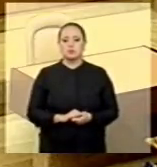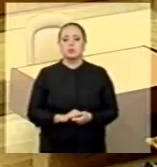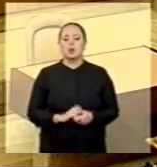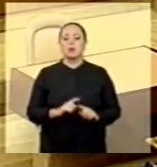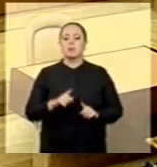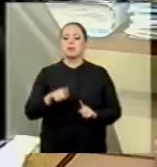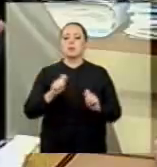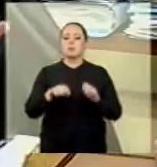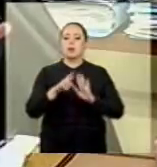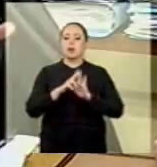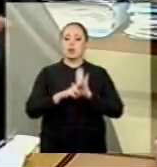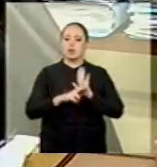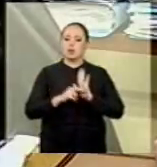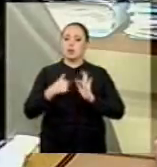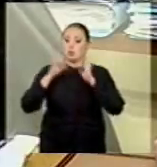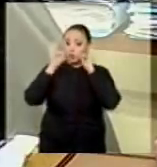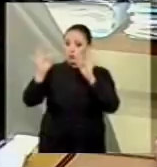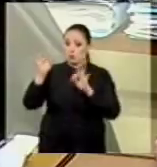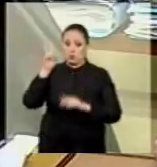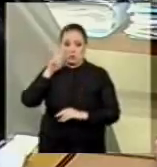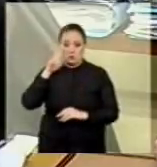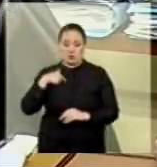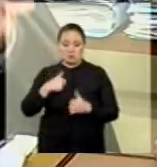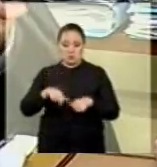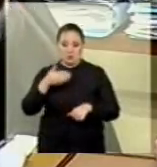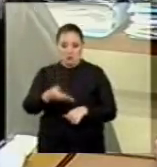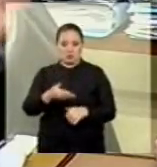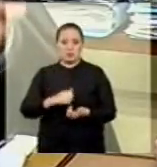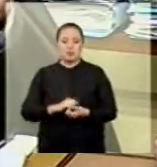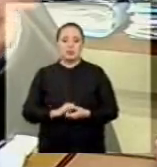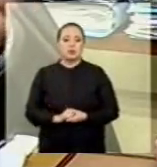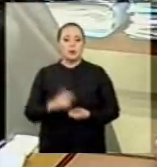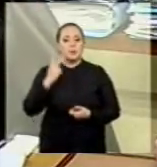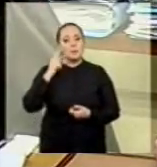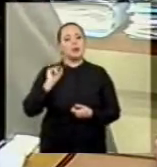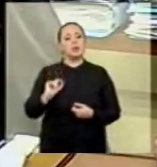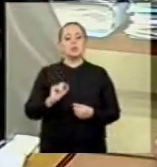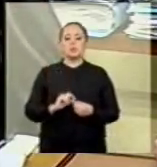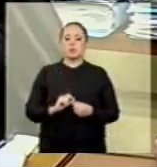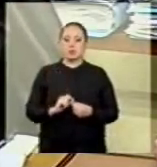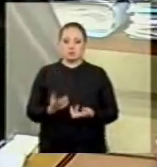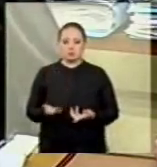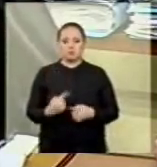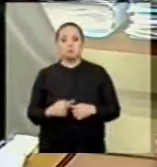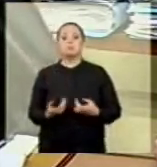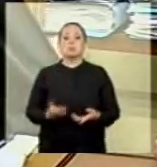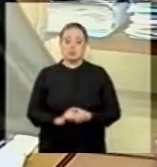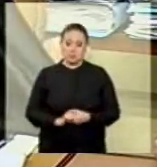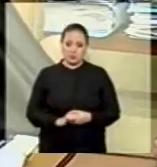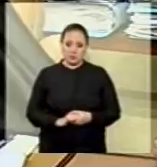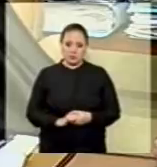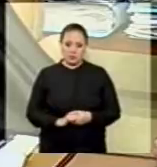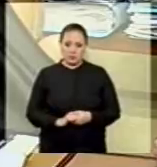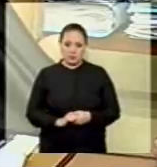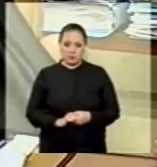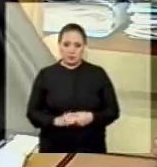condição. E eu sou testemunha da história nesse episódio, não é? Para que se fizesse. Por quê? Porque, de fato, se